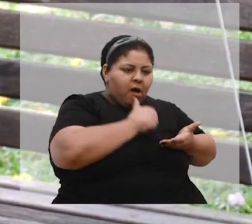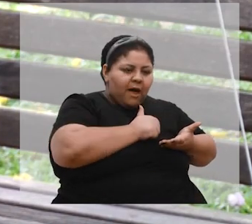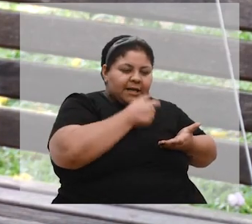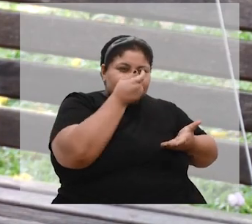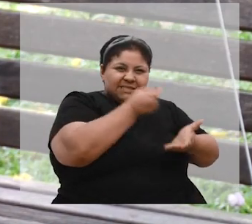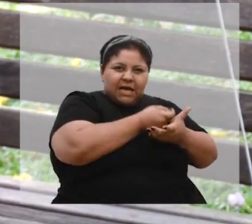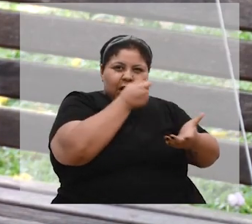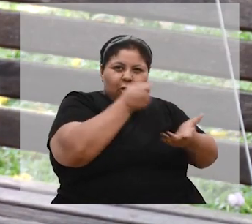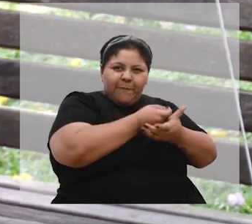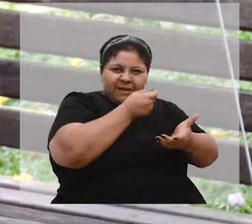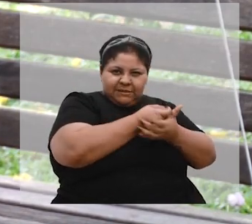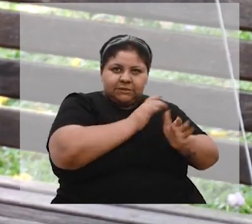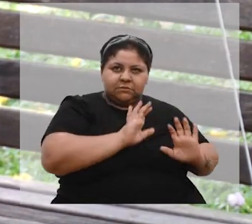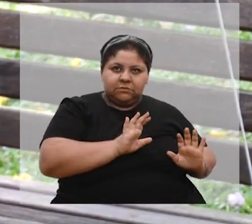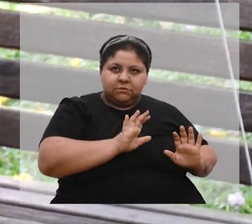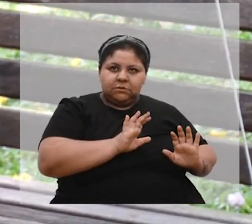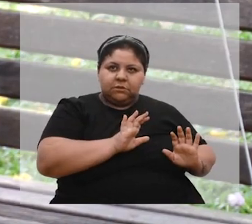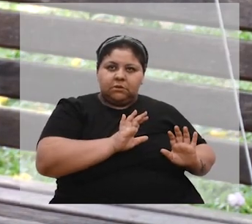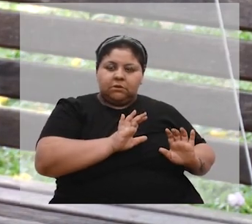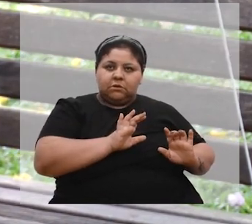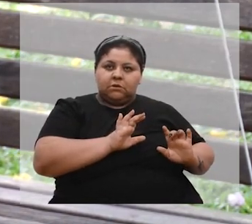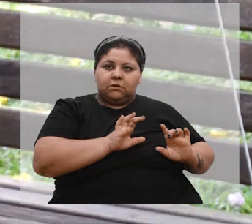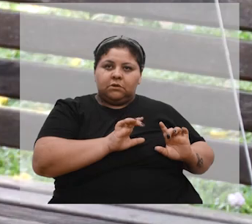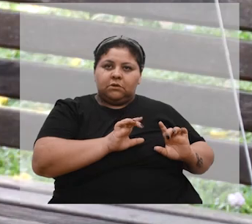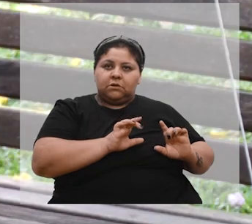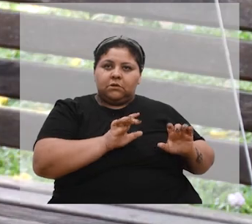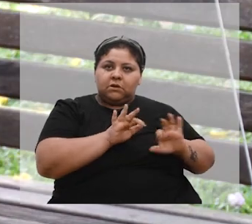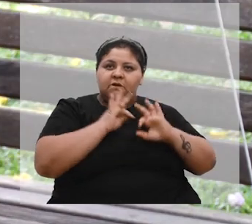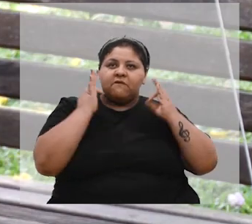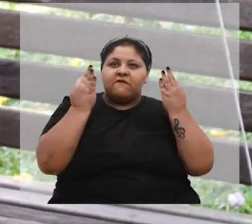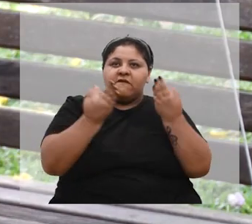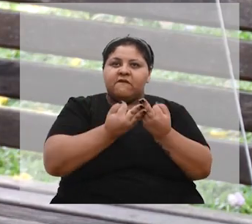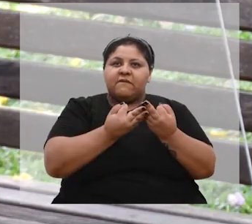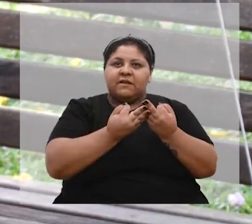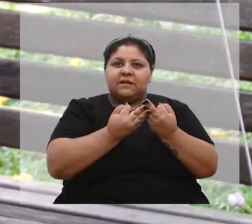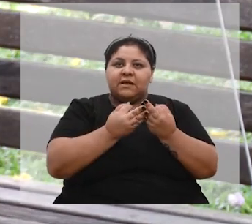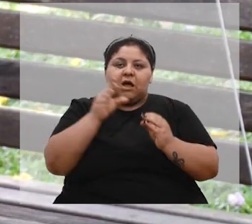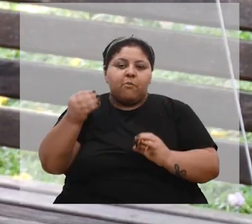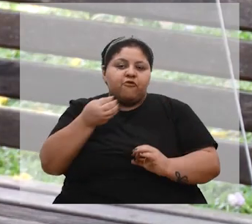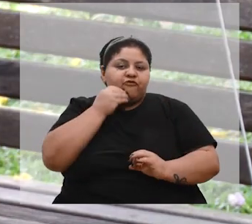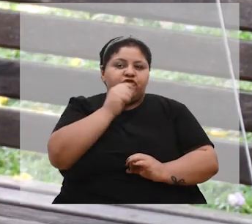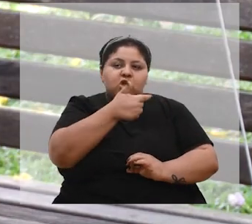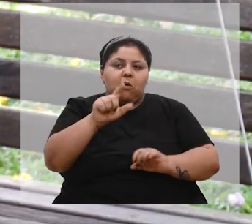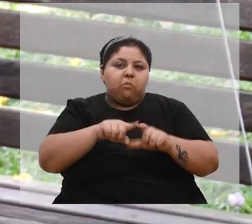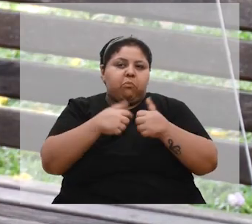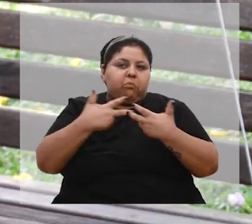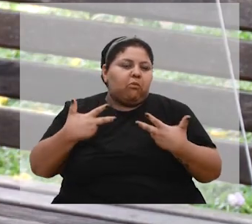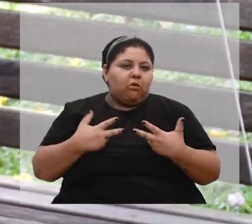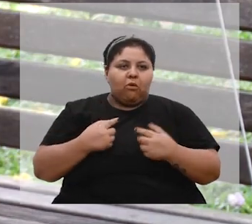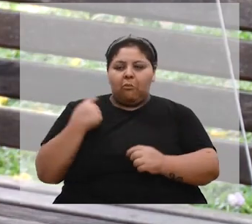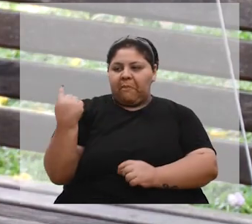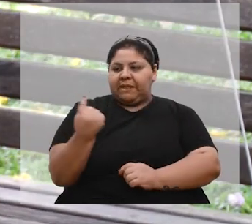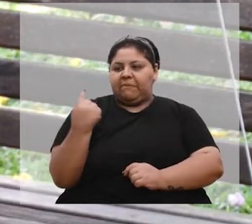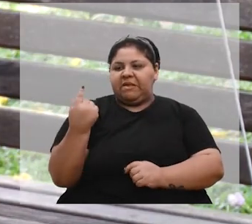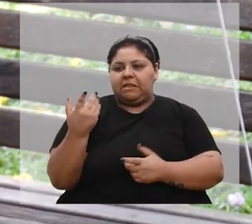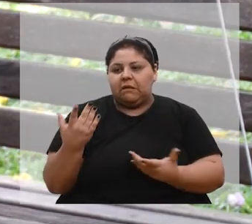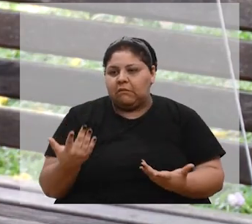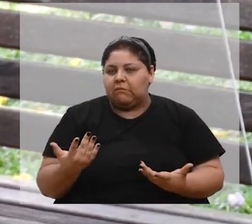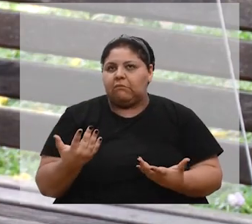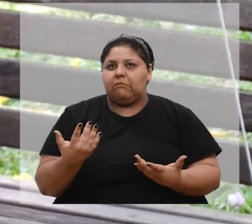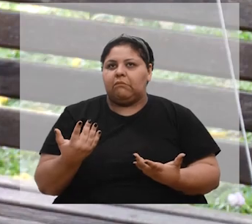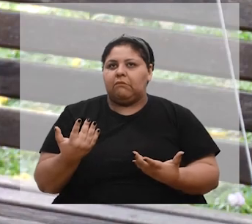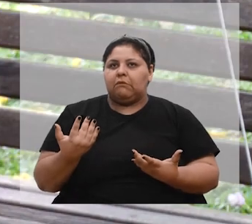mulher essa cobrança social, né? A forma dela se realizar com outras coisas, né? Com uma